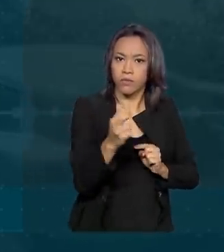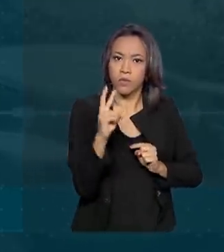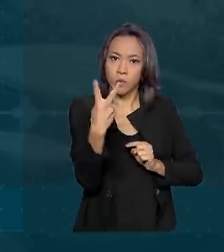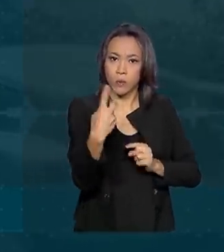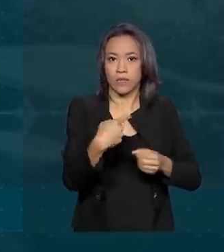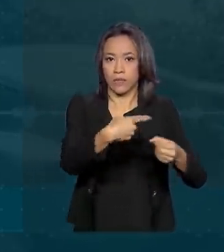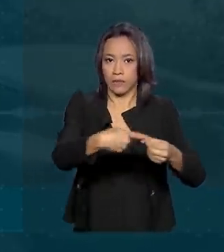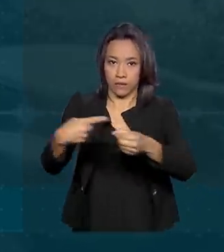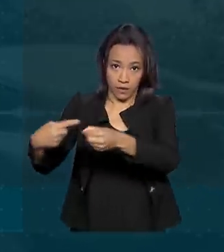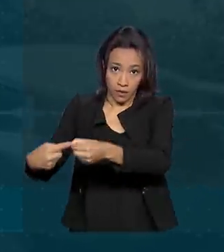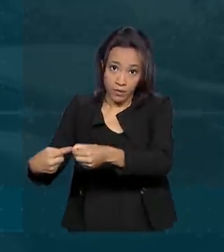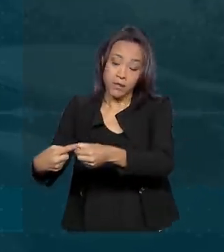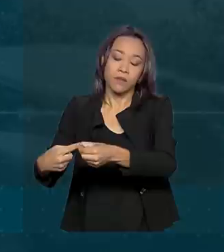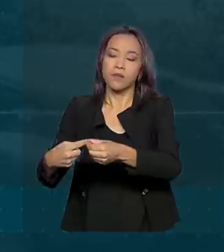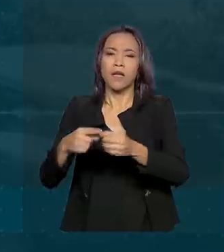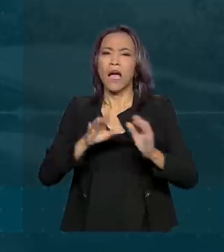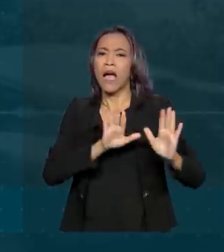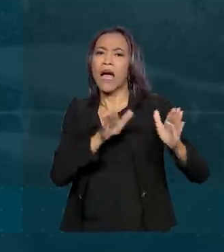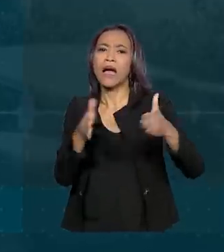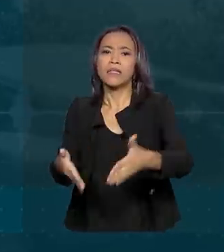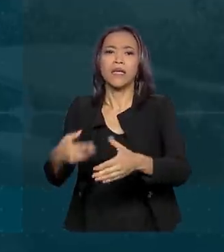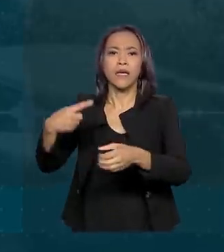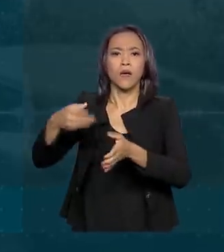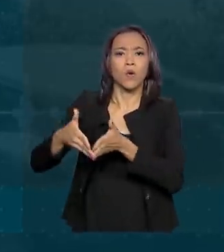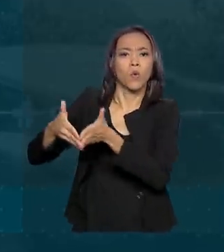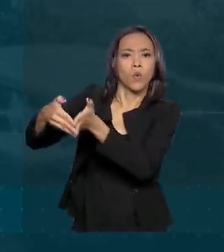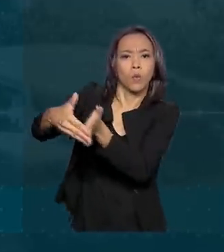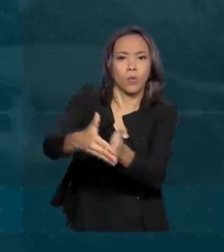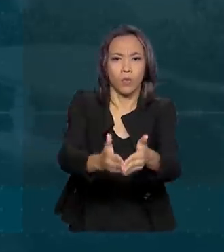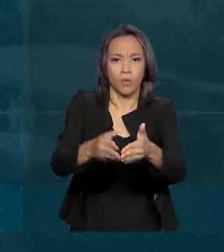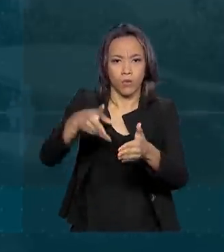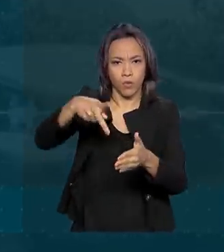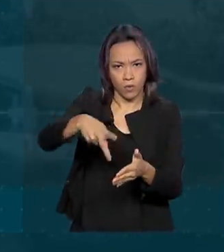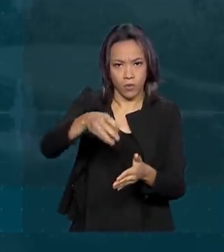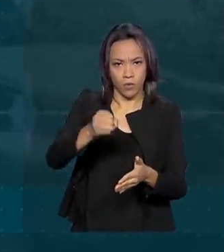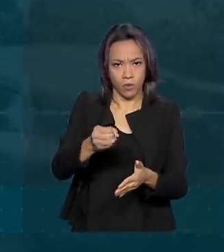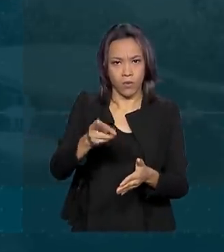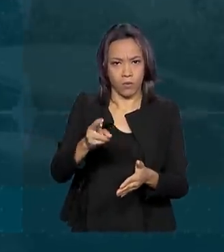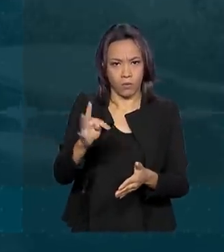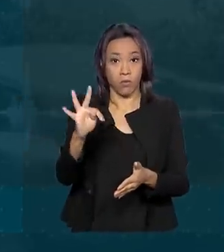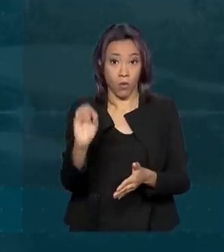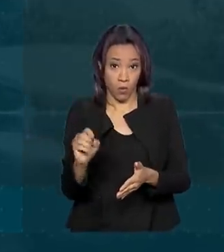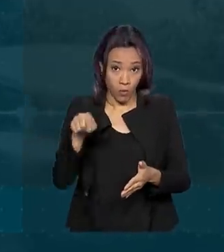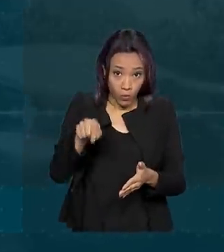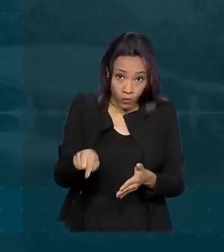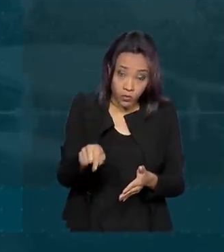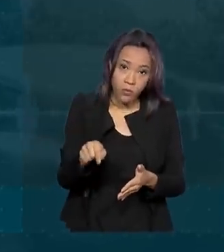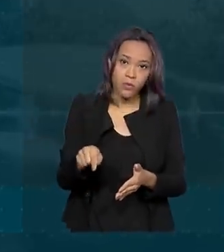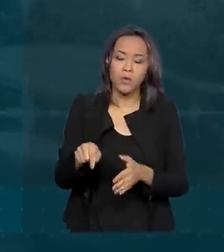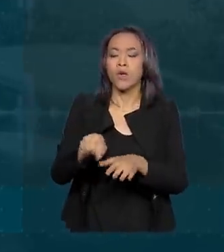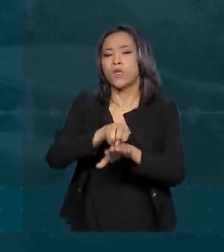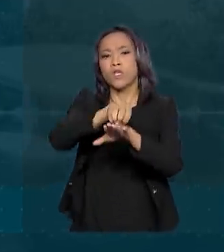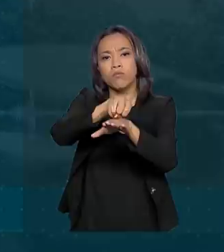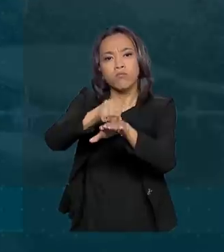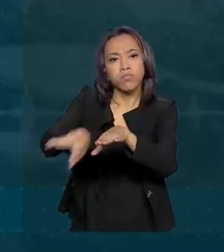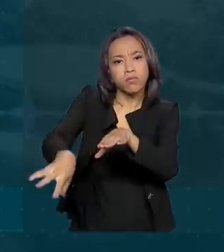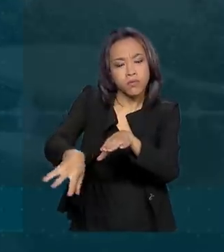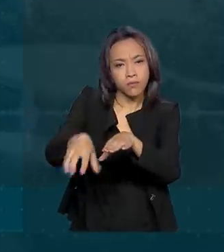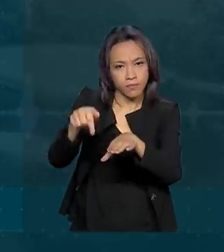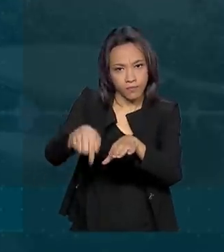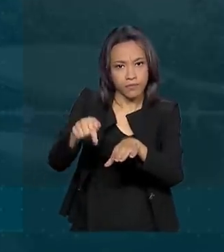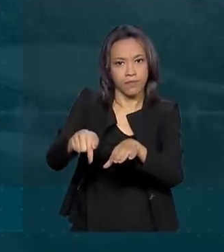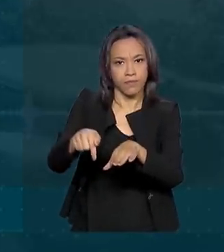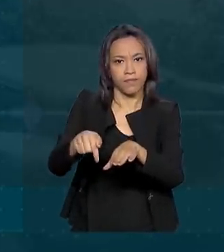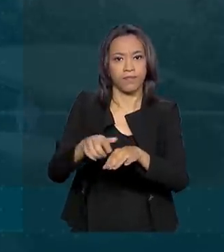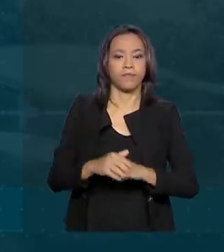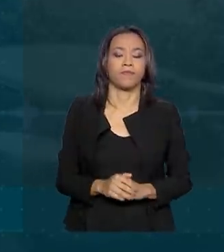até o porto Rio Grande. Então a gente cria uma linha direta, uma conexão direta ao porto Rio Grande para exportação do agro ali